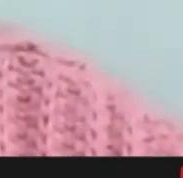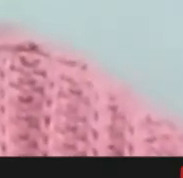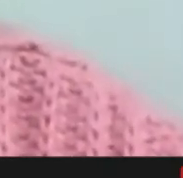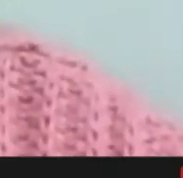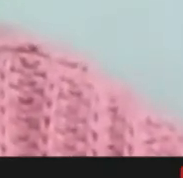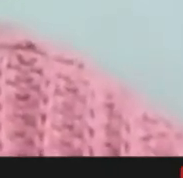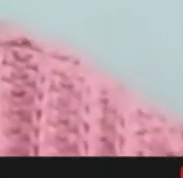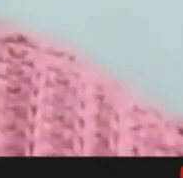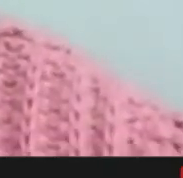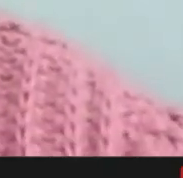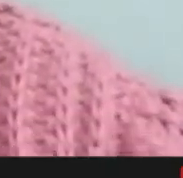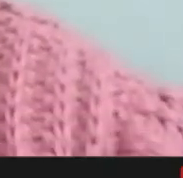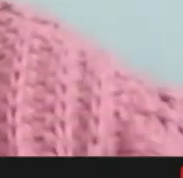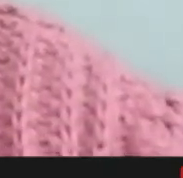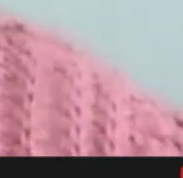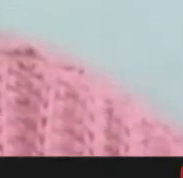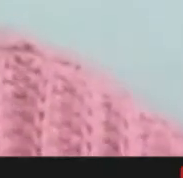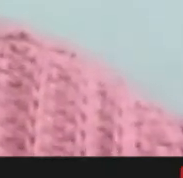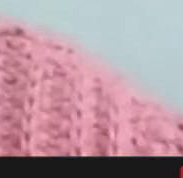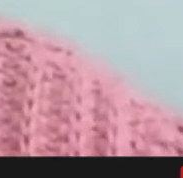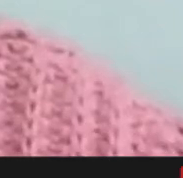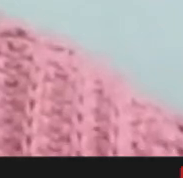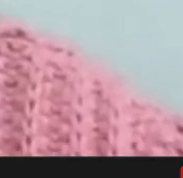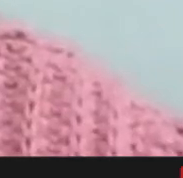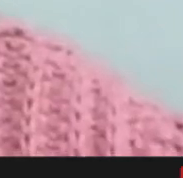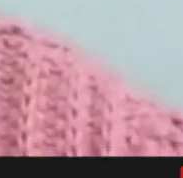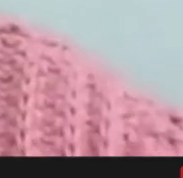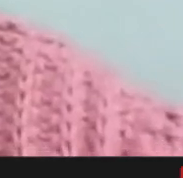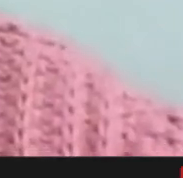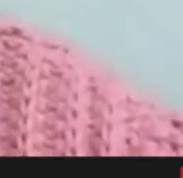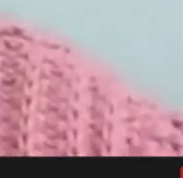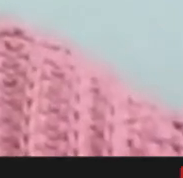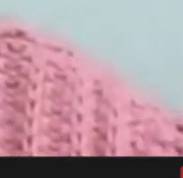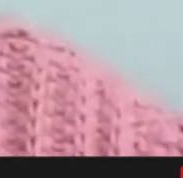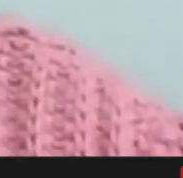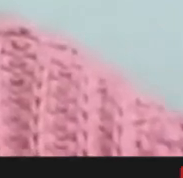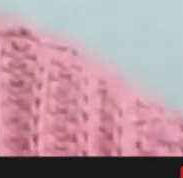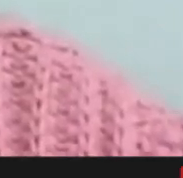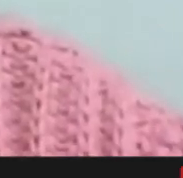toda a população, de uma maneira geral, né? Há uma dificuldade grande